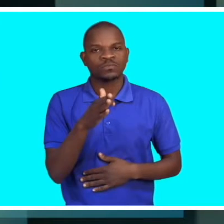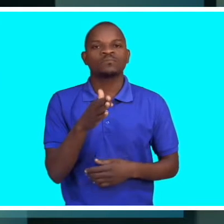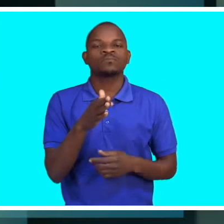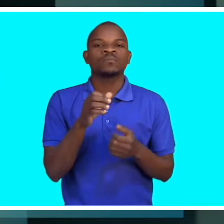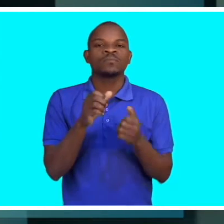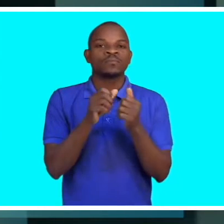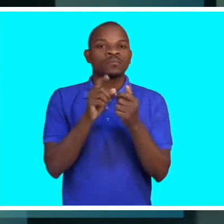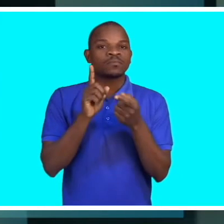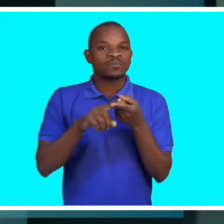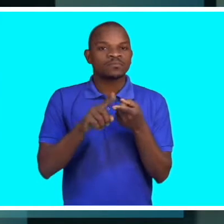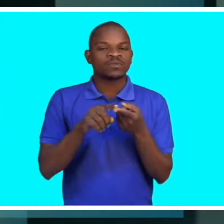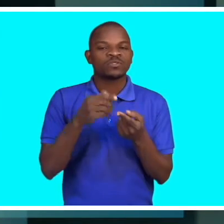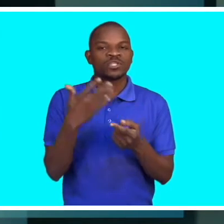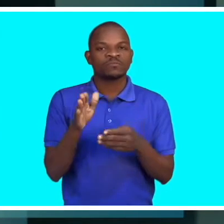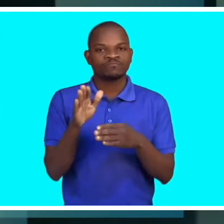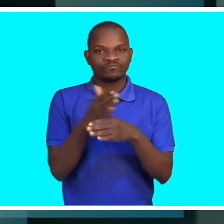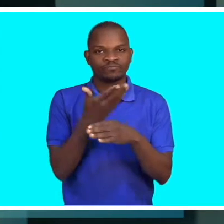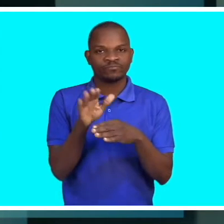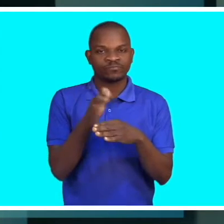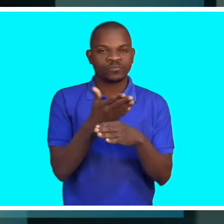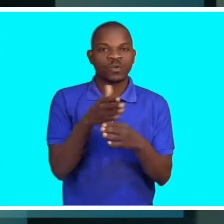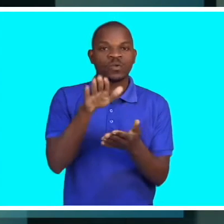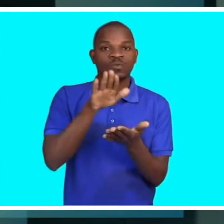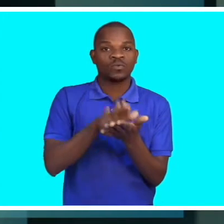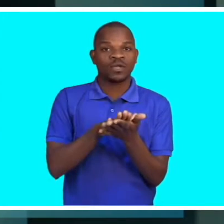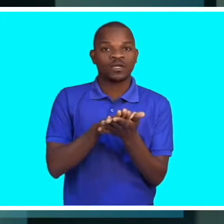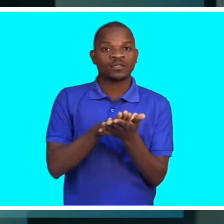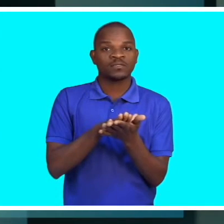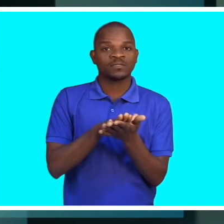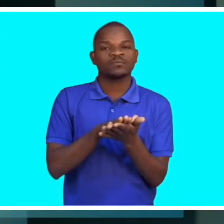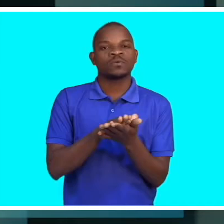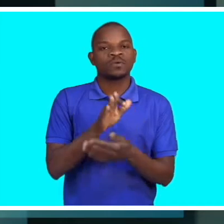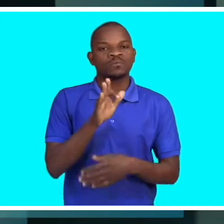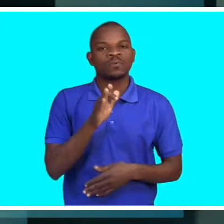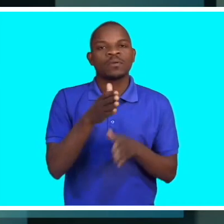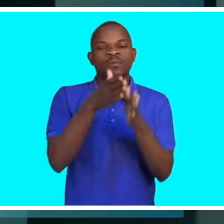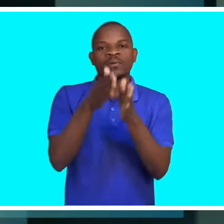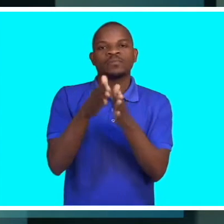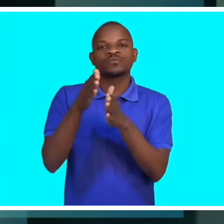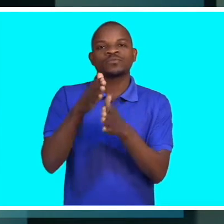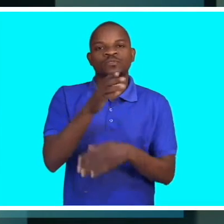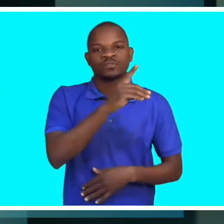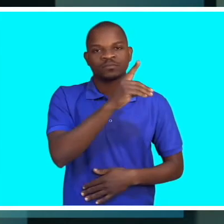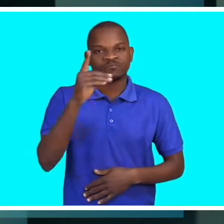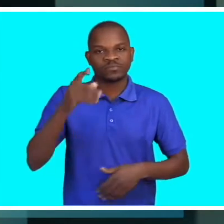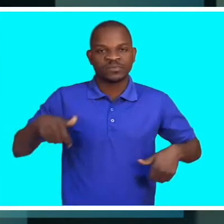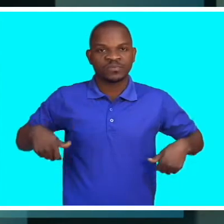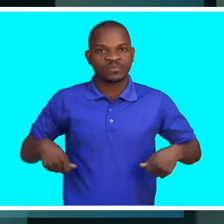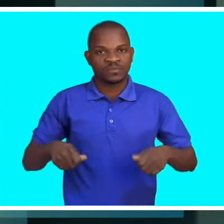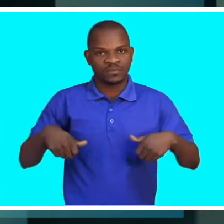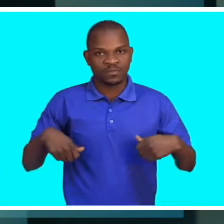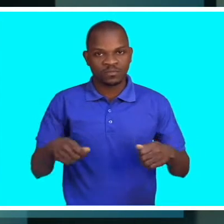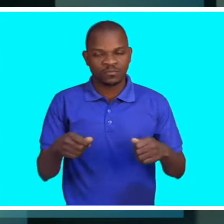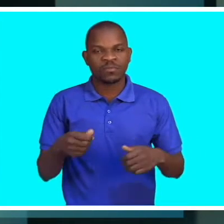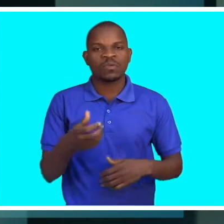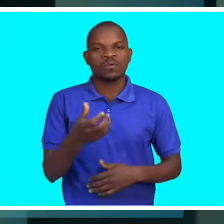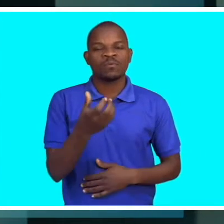Então, adaptamos esta casa de banho exatamente para pessoas portadoras de deficiência